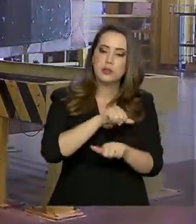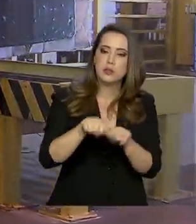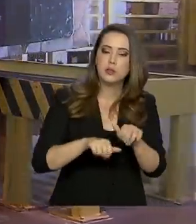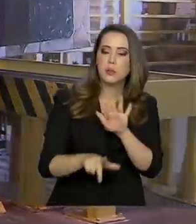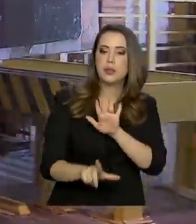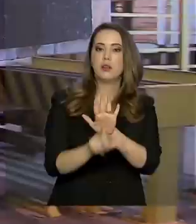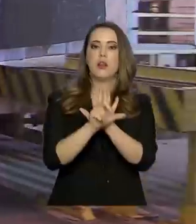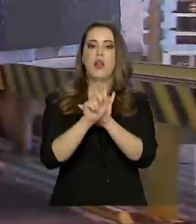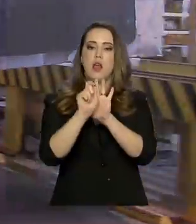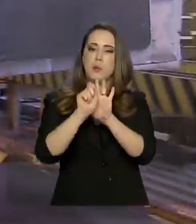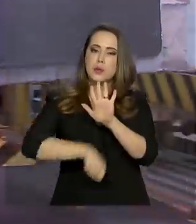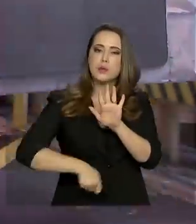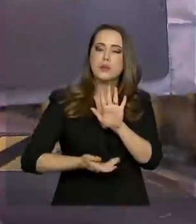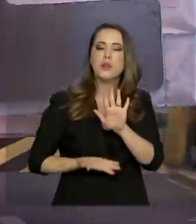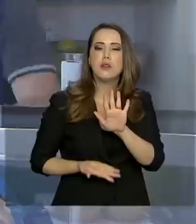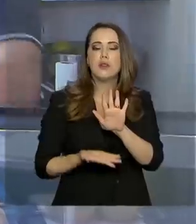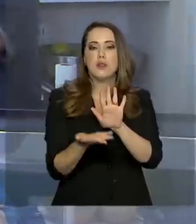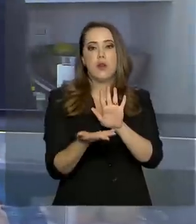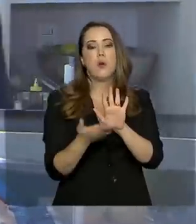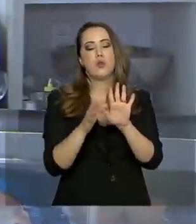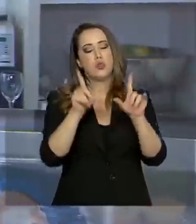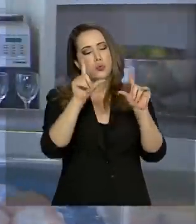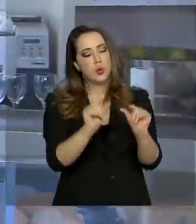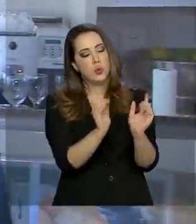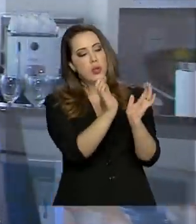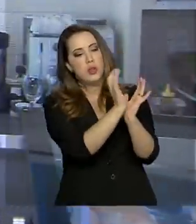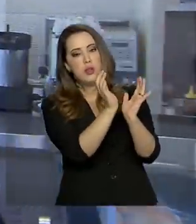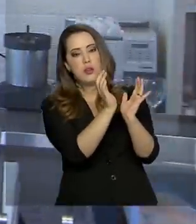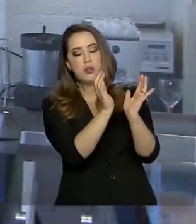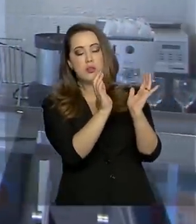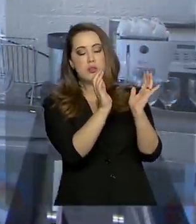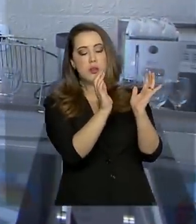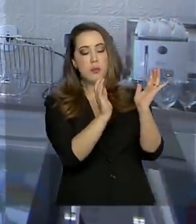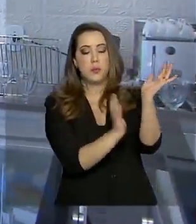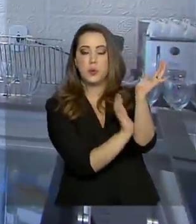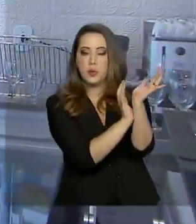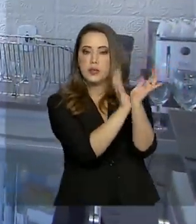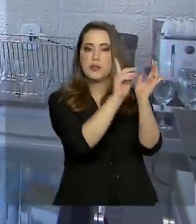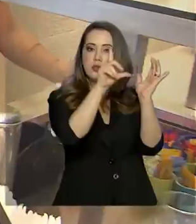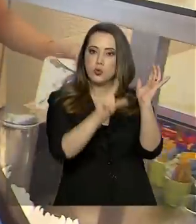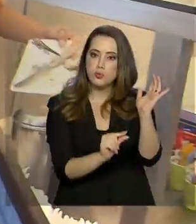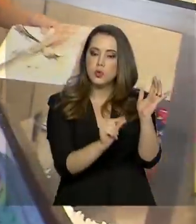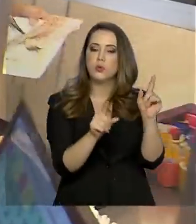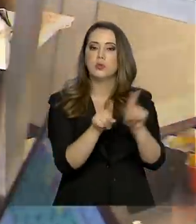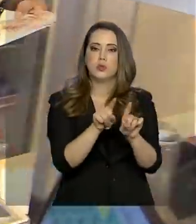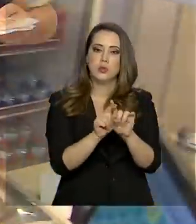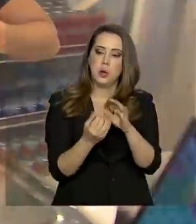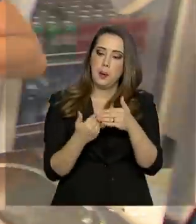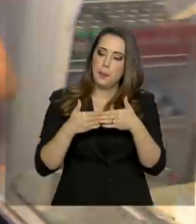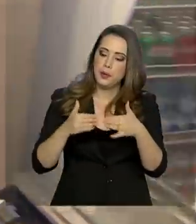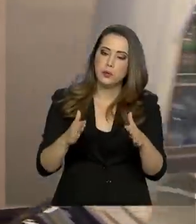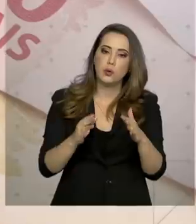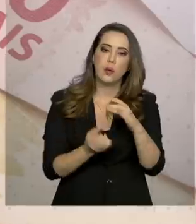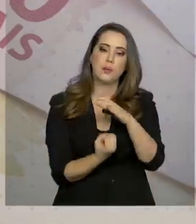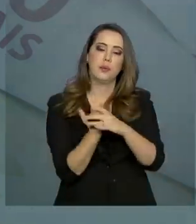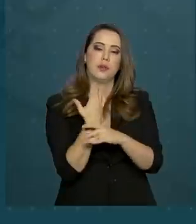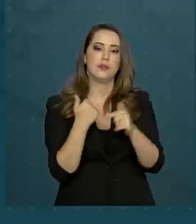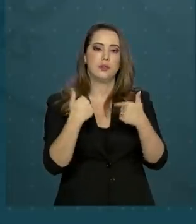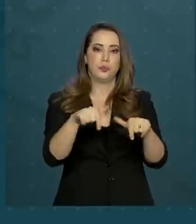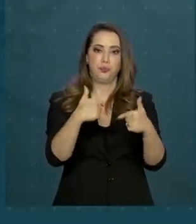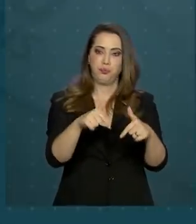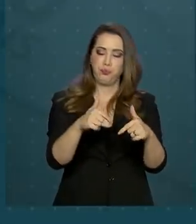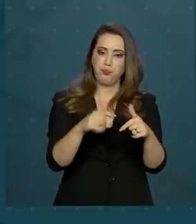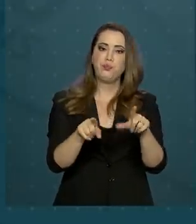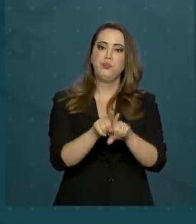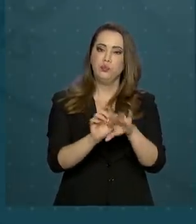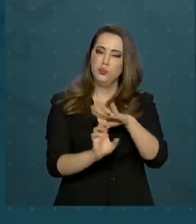em lei, ela prevê menos burocracia e mais facilidade na apertura de empresas, principalmente de micro e pequeno porte. Entre as